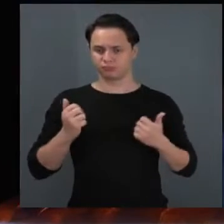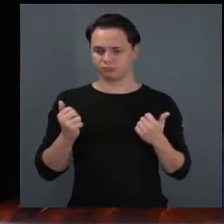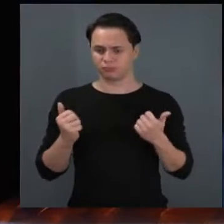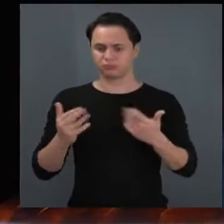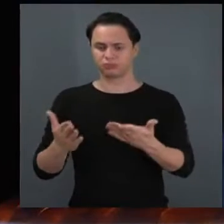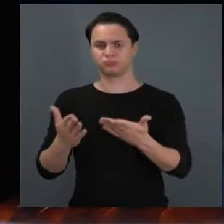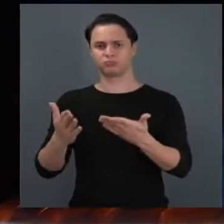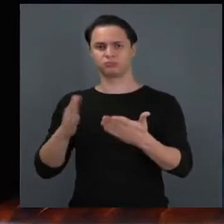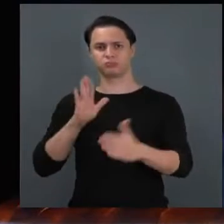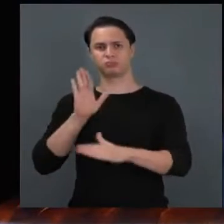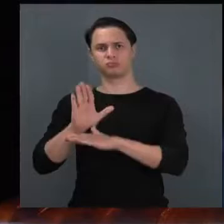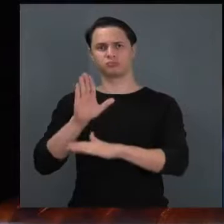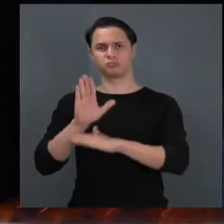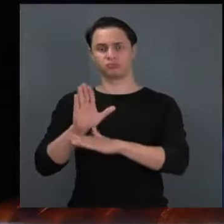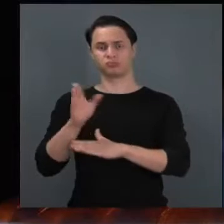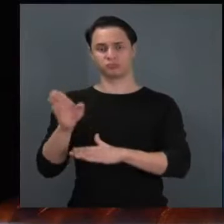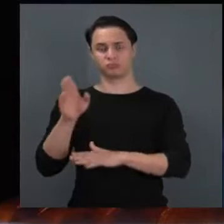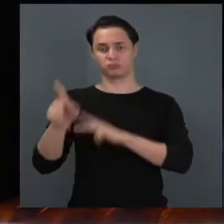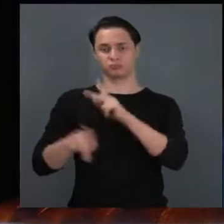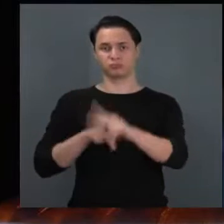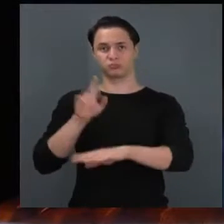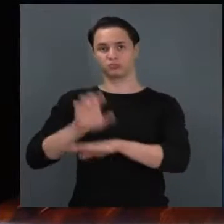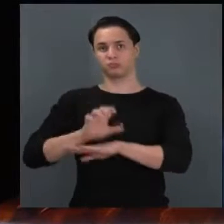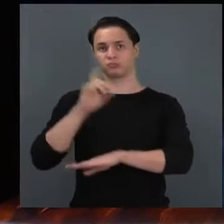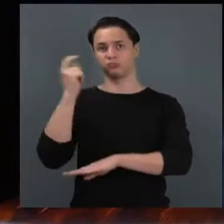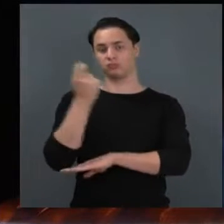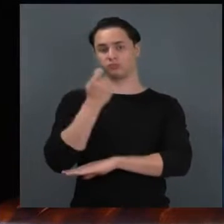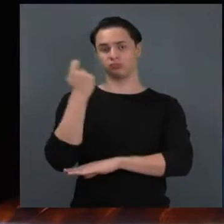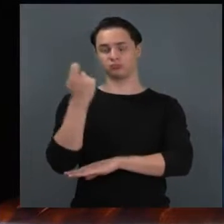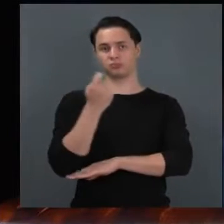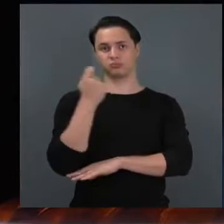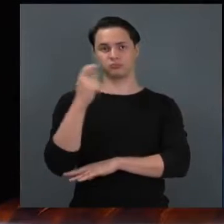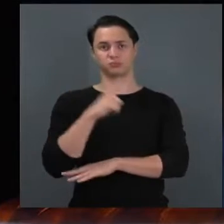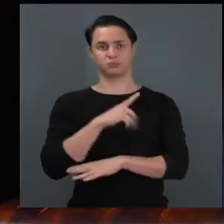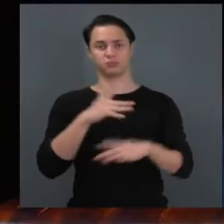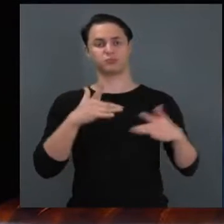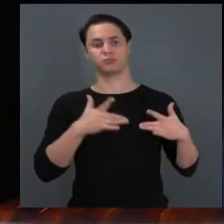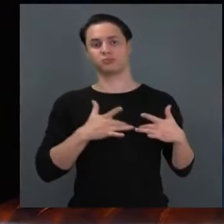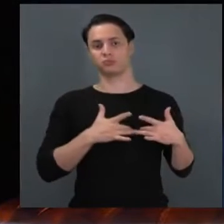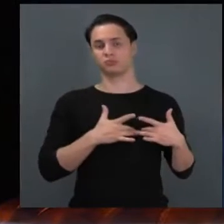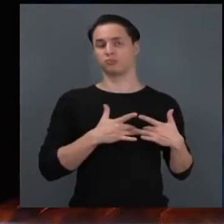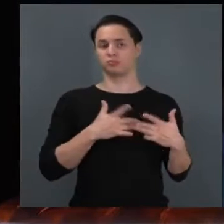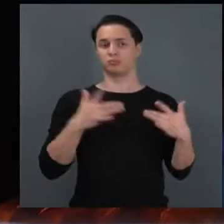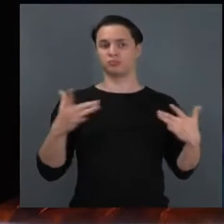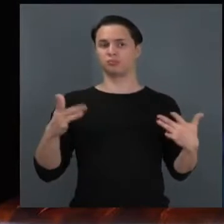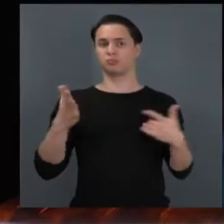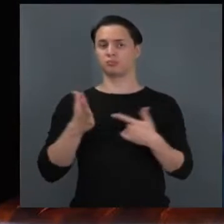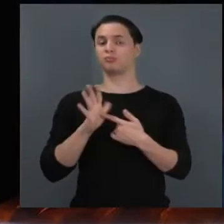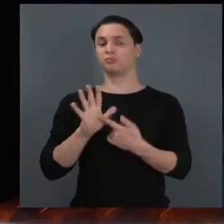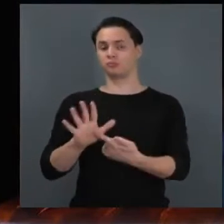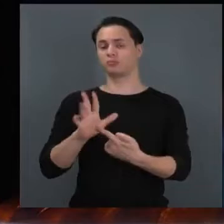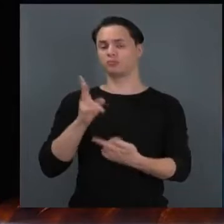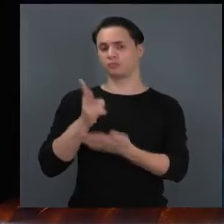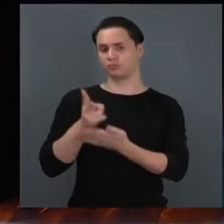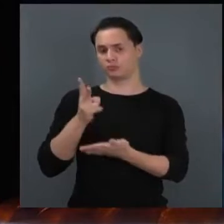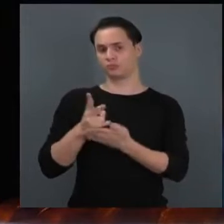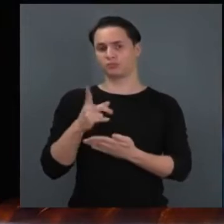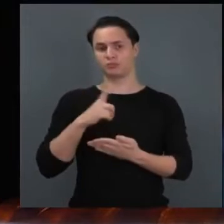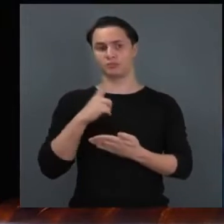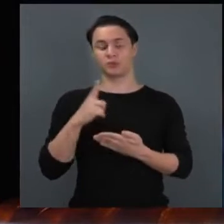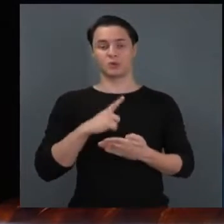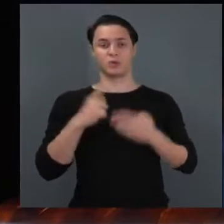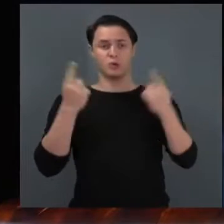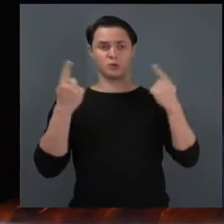para o povo gaúcho, em gestos de solidariedade, mostrando que, apesar das adversidades